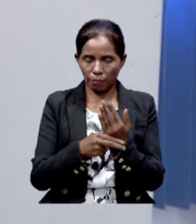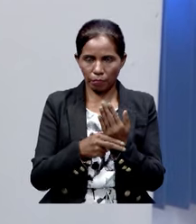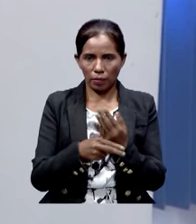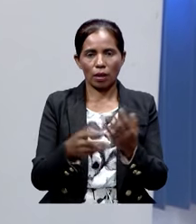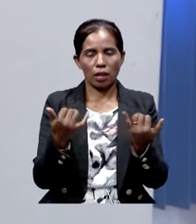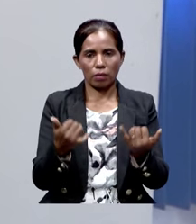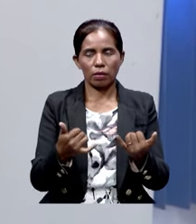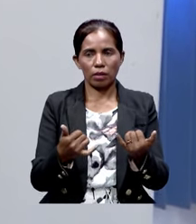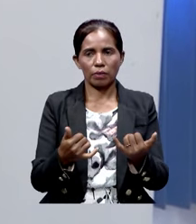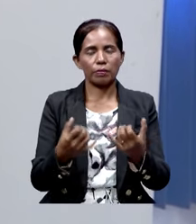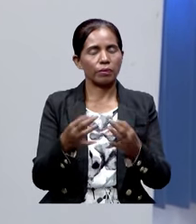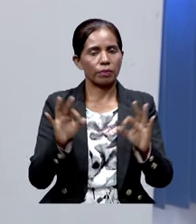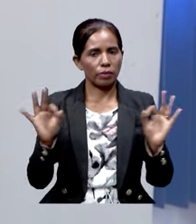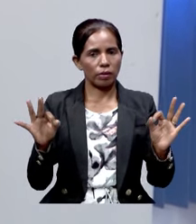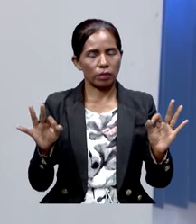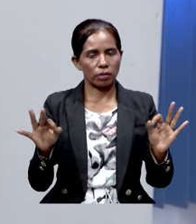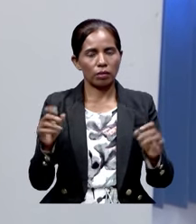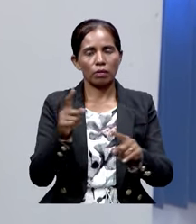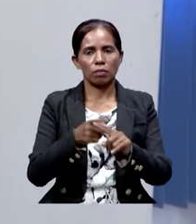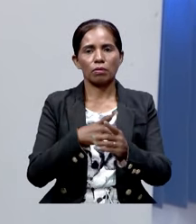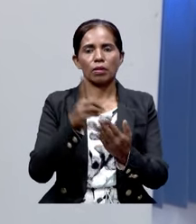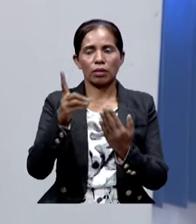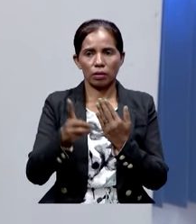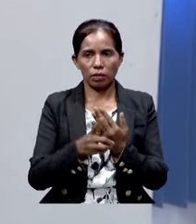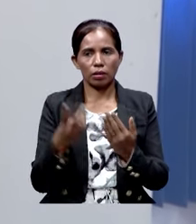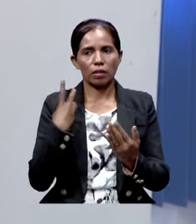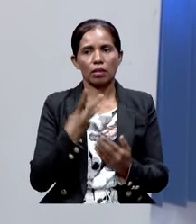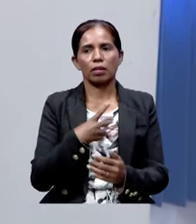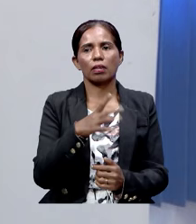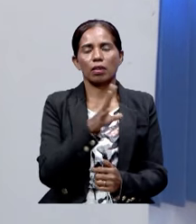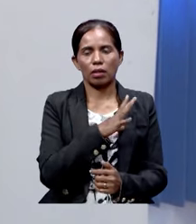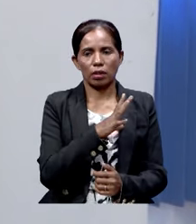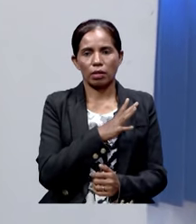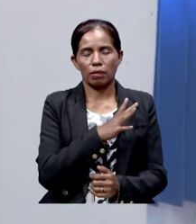infelizmente hoto ana ya fula dezembro itahin